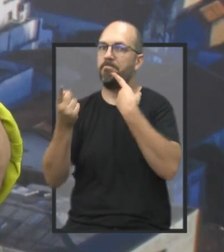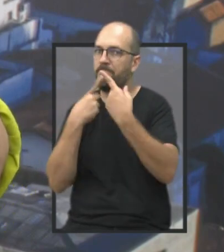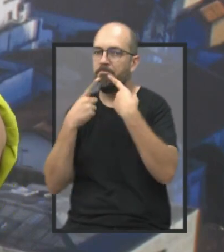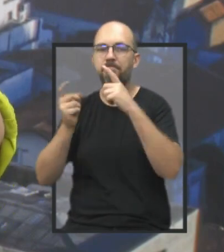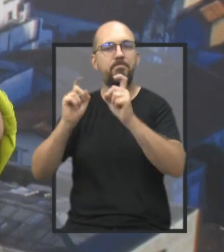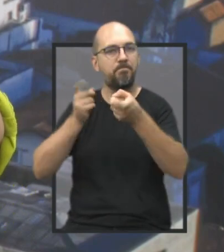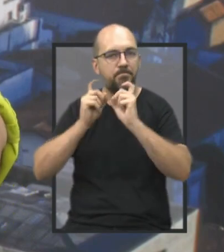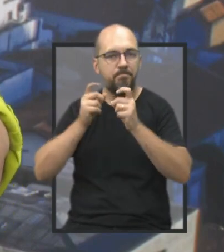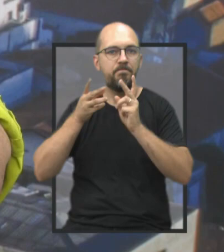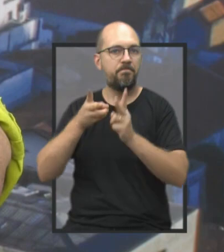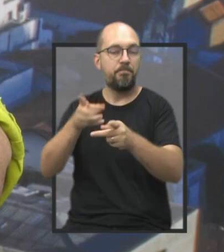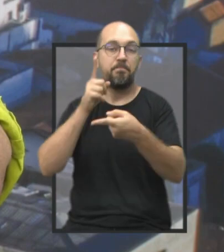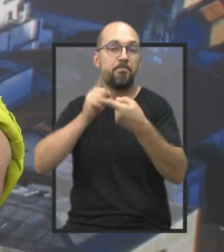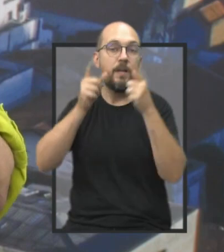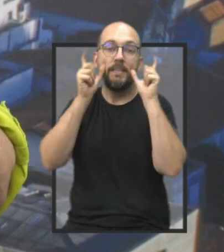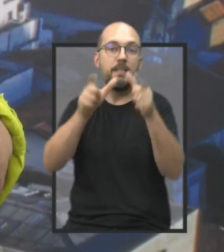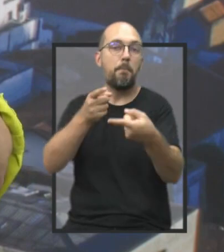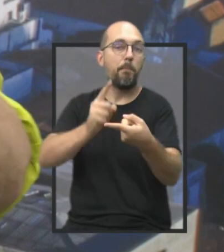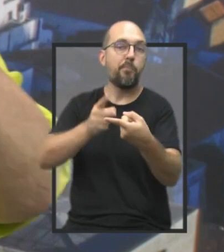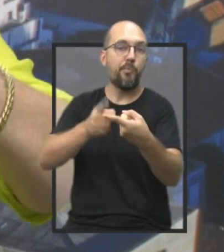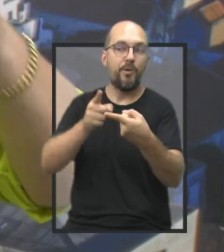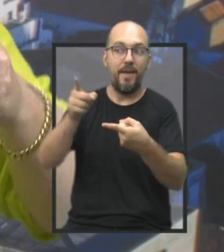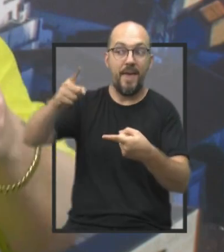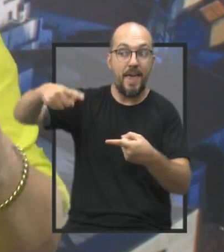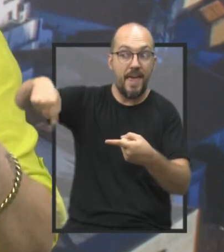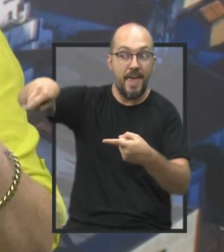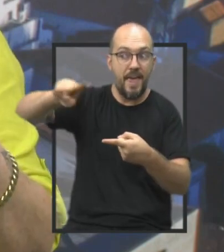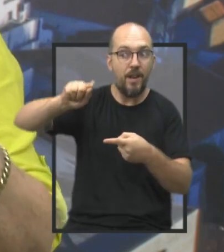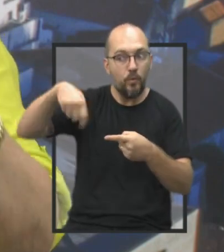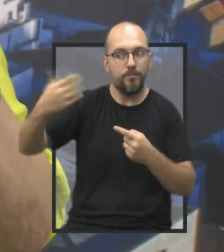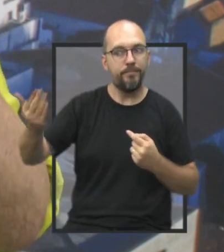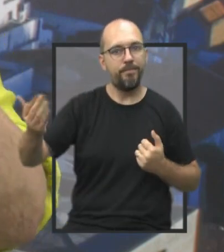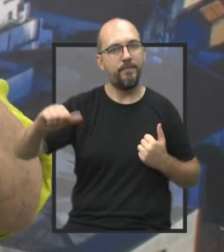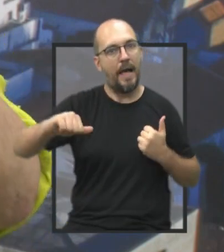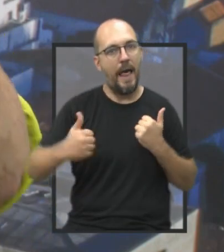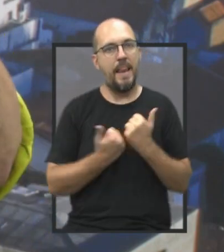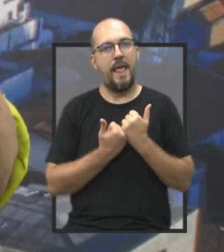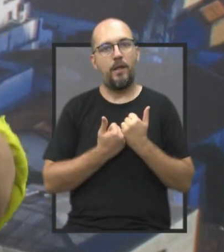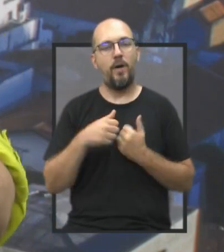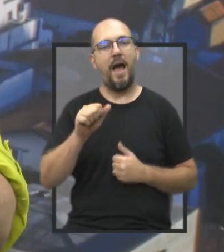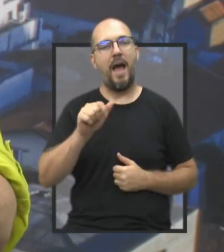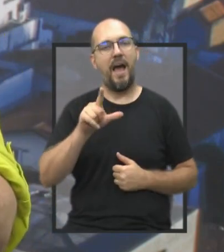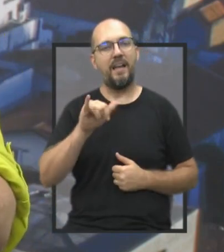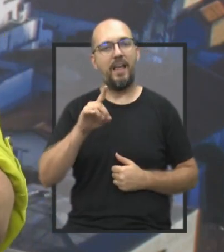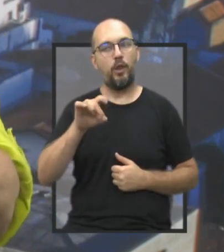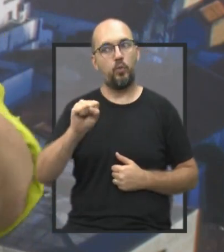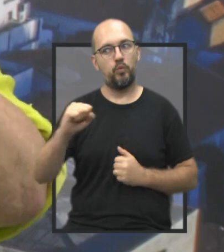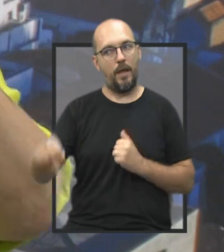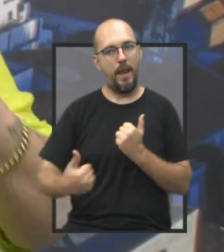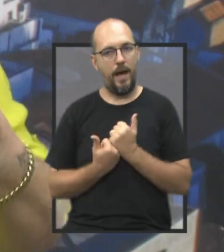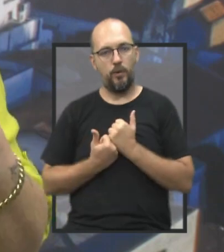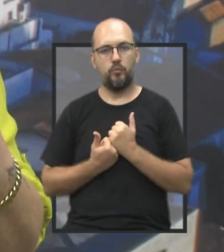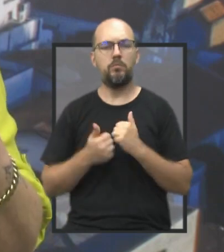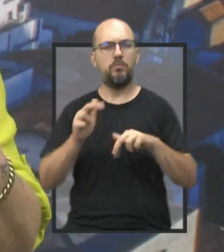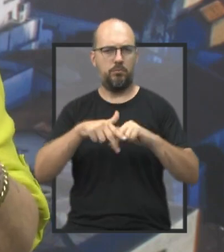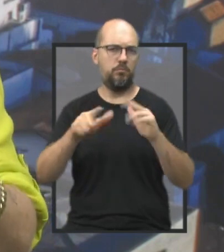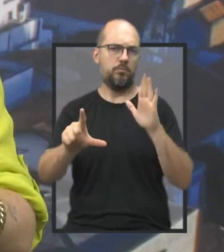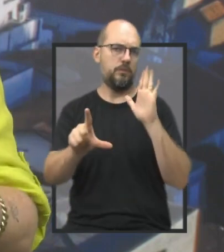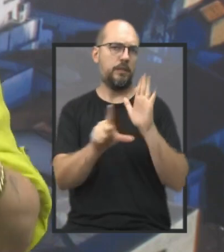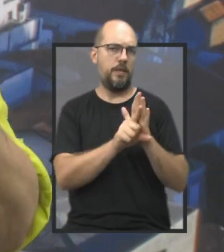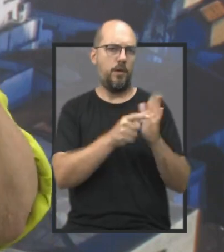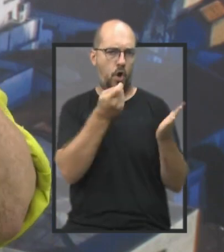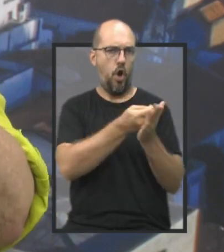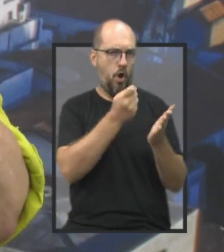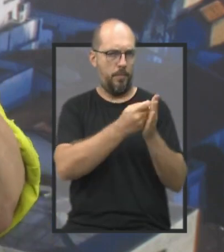muito interessante porque mostra que eles são aliados e não só pelo cumprimento da lei, que é um dever de todo